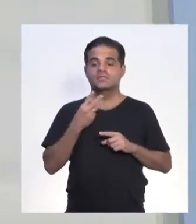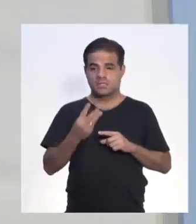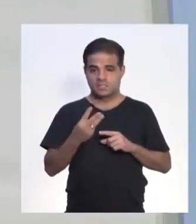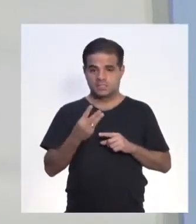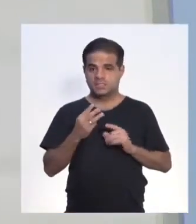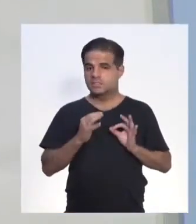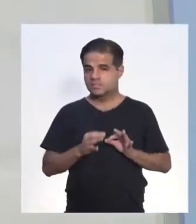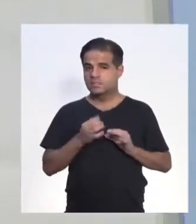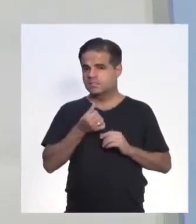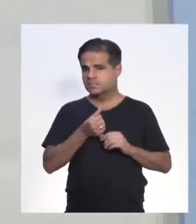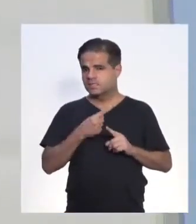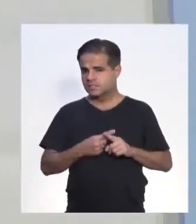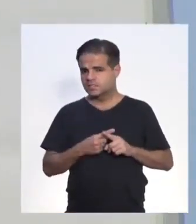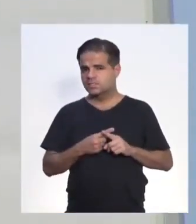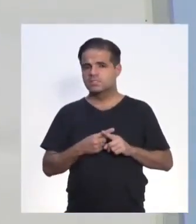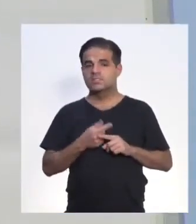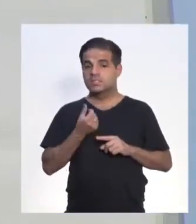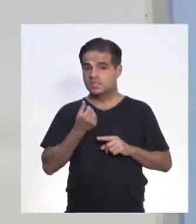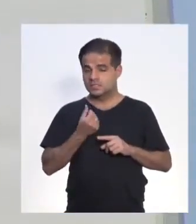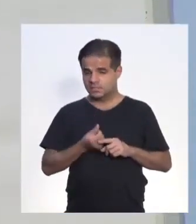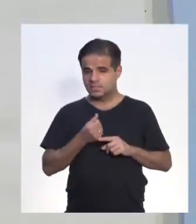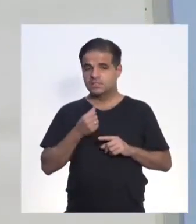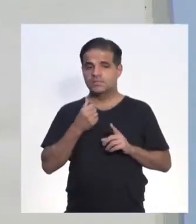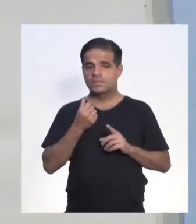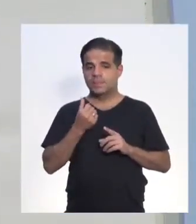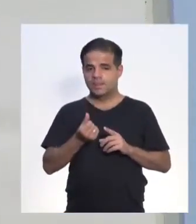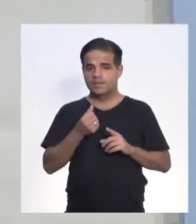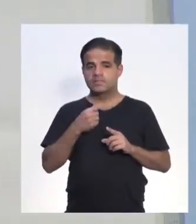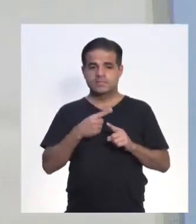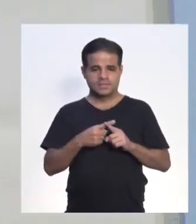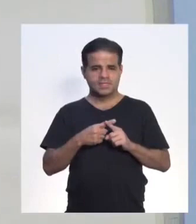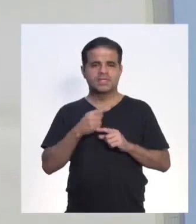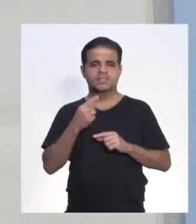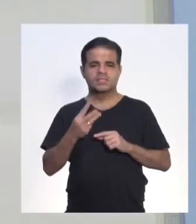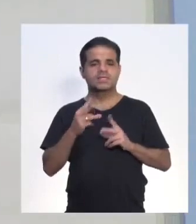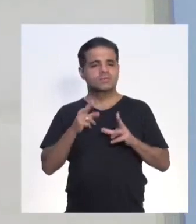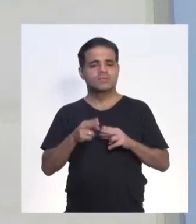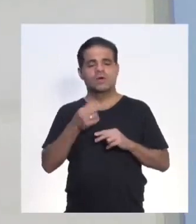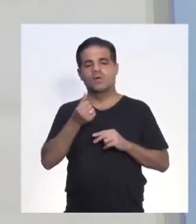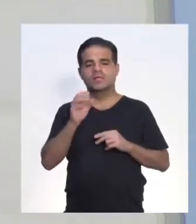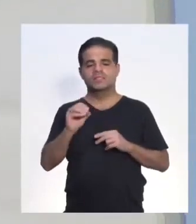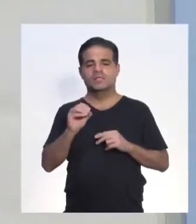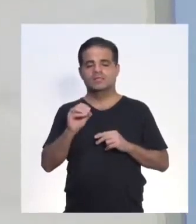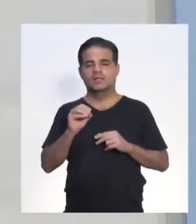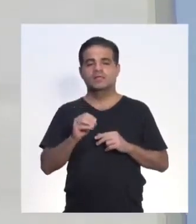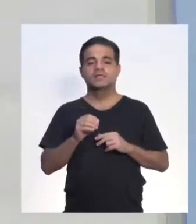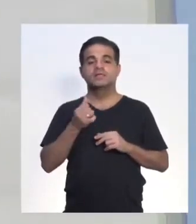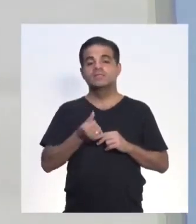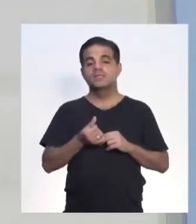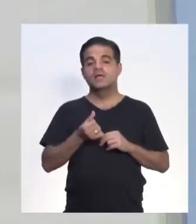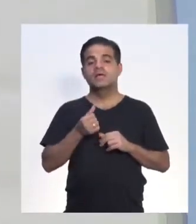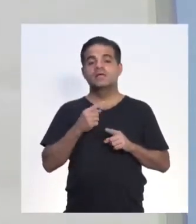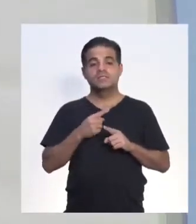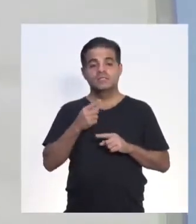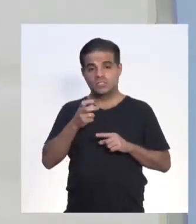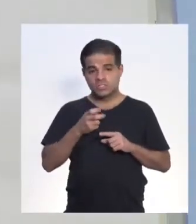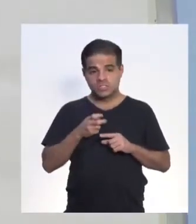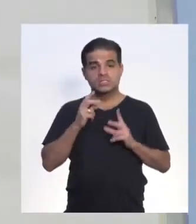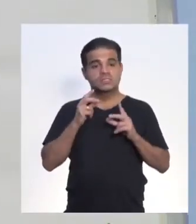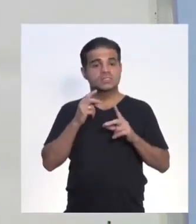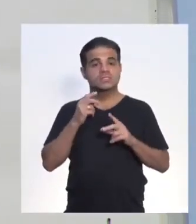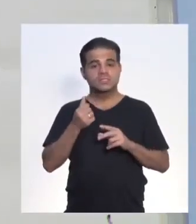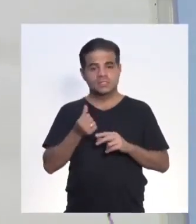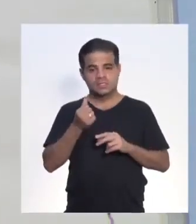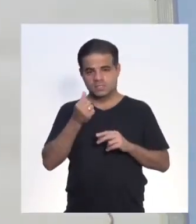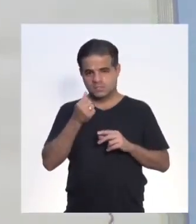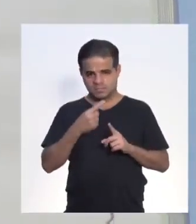3. 6 vezes x mais 6 vezes 3 igual a 60. 6 vezes x é 6x, 6